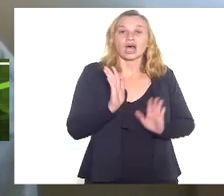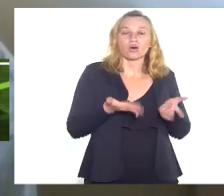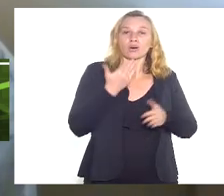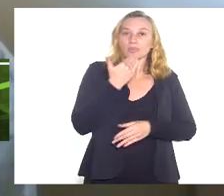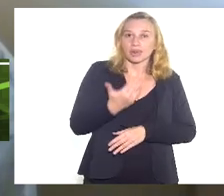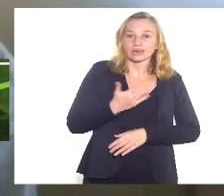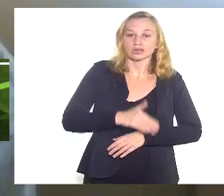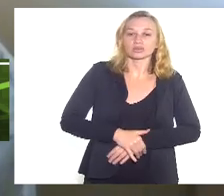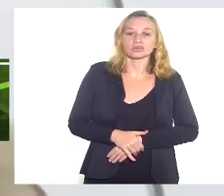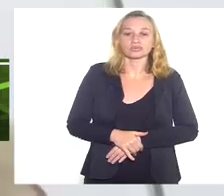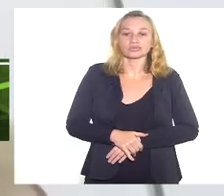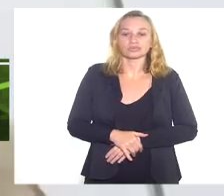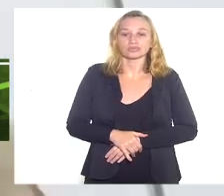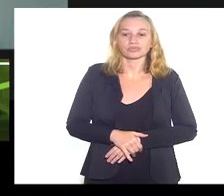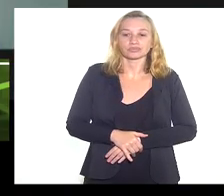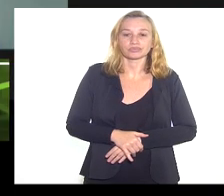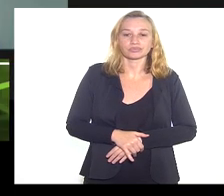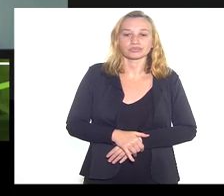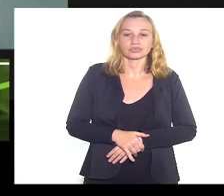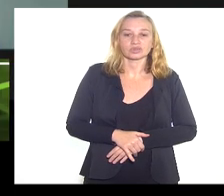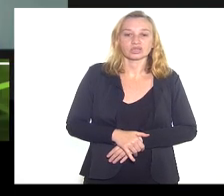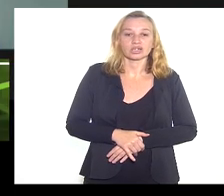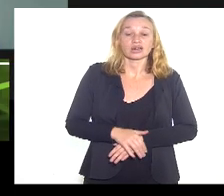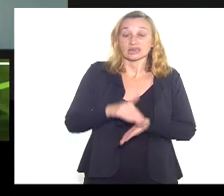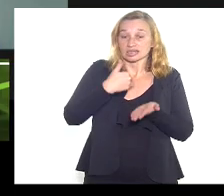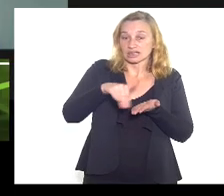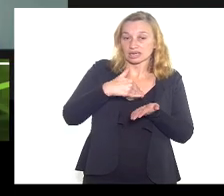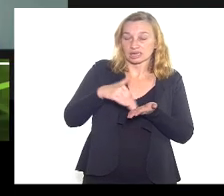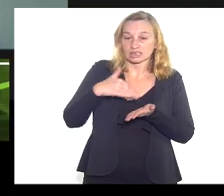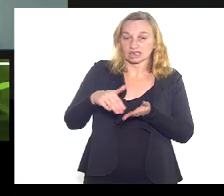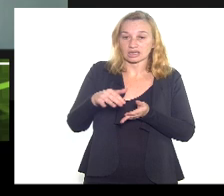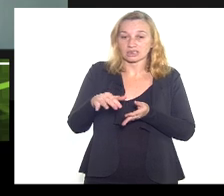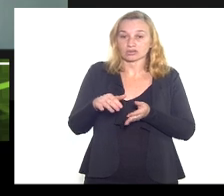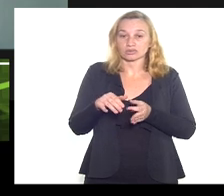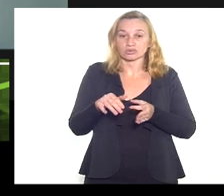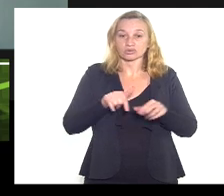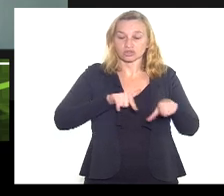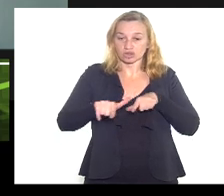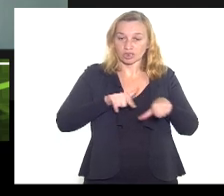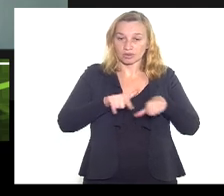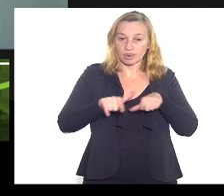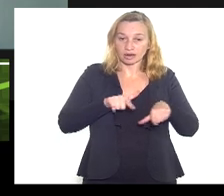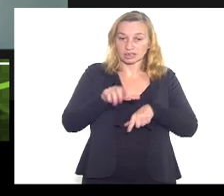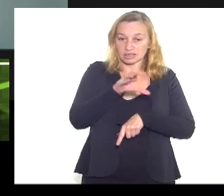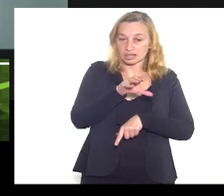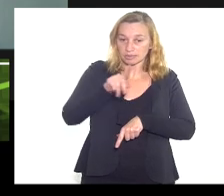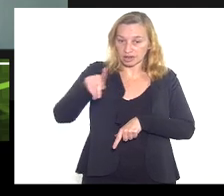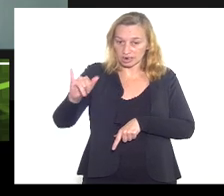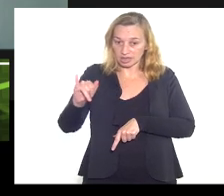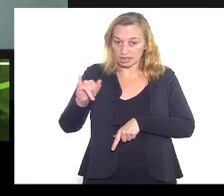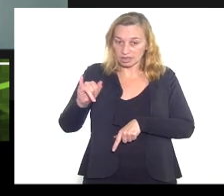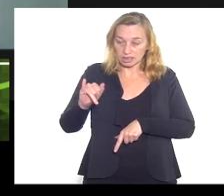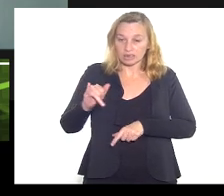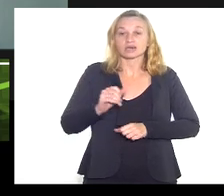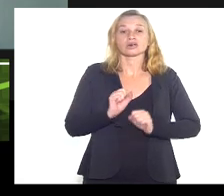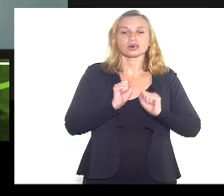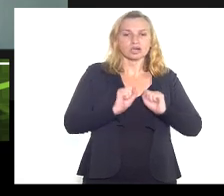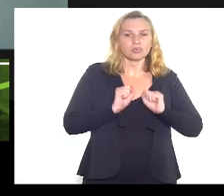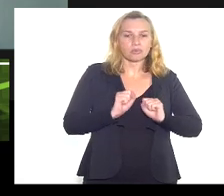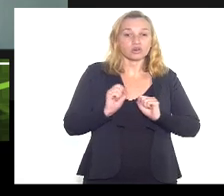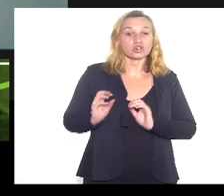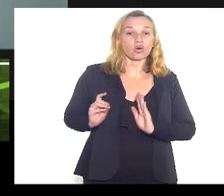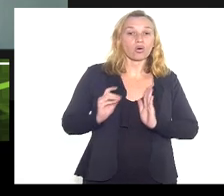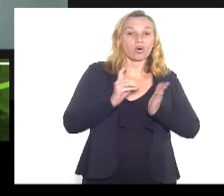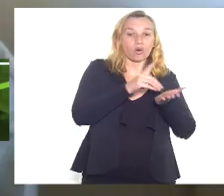solicito à Secretaria dos Trabalhos, da CPI, que a gente possa